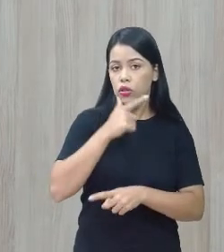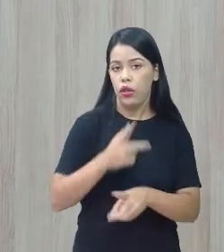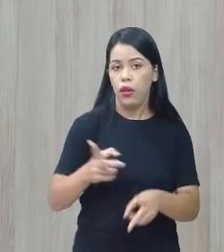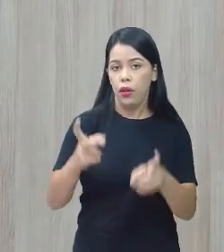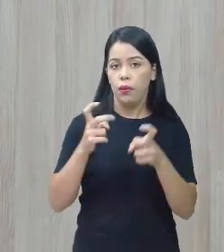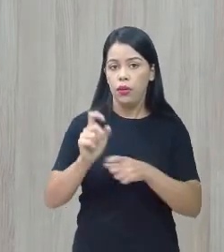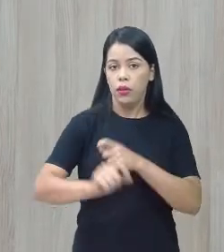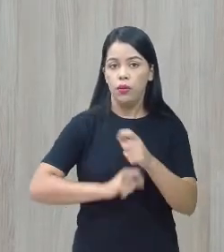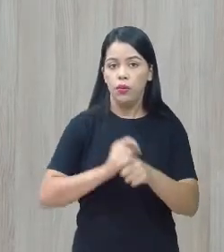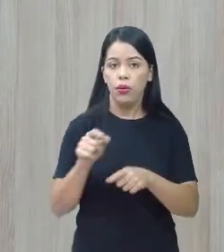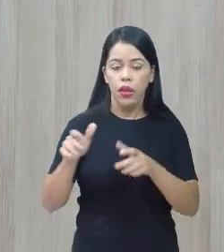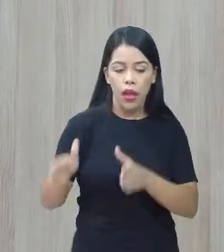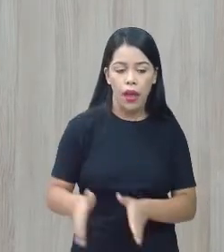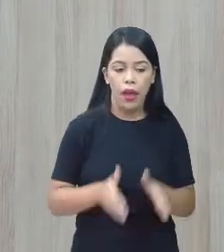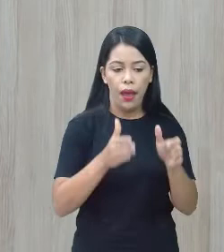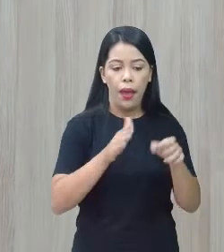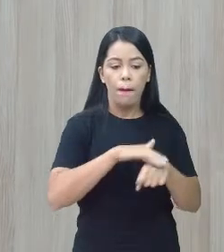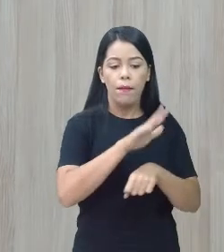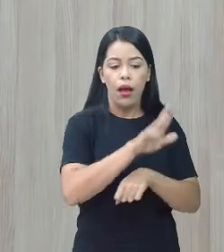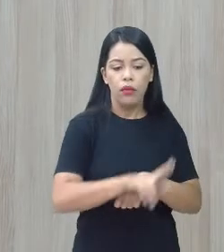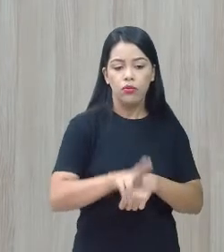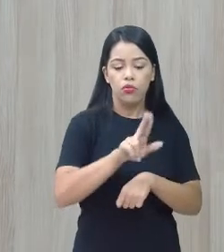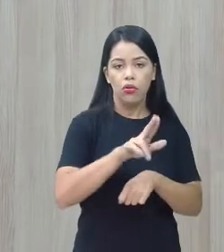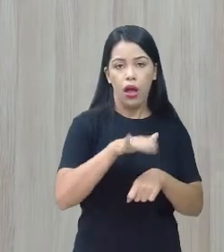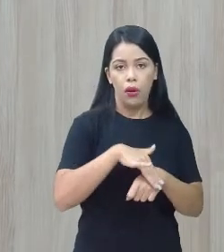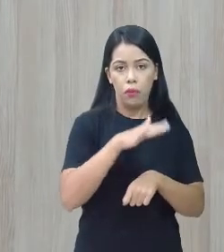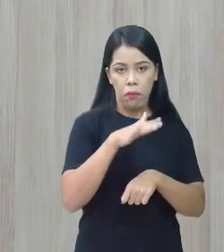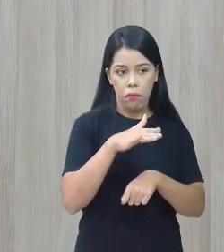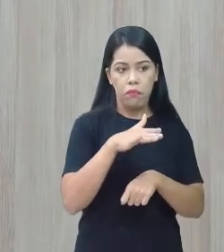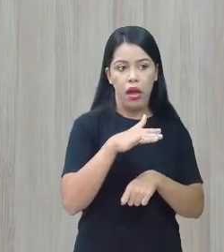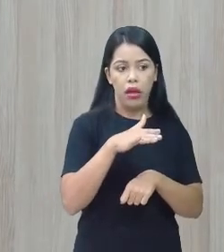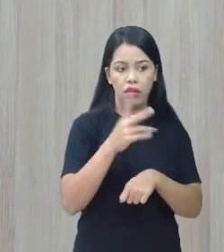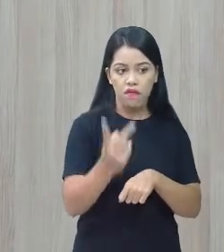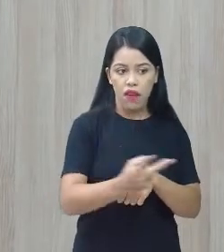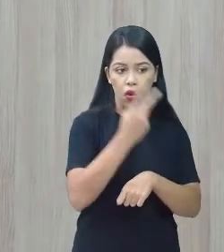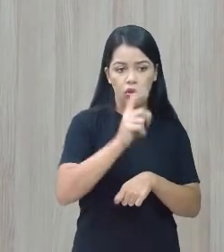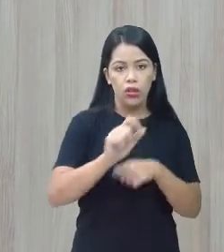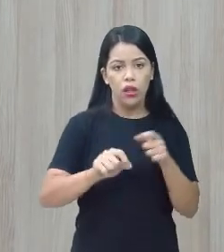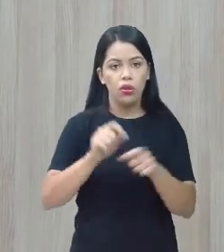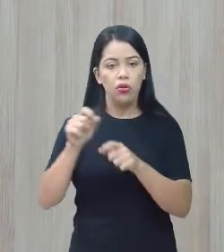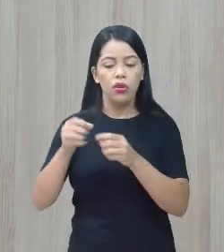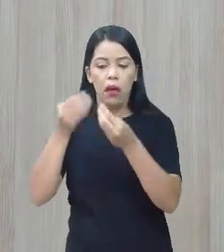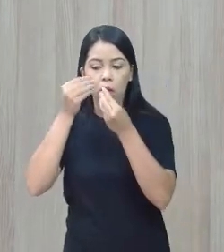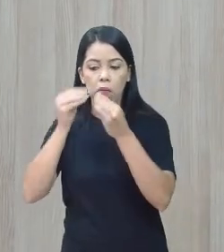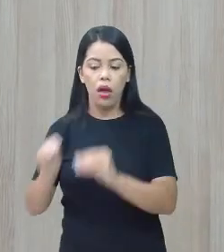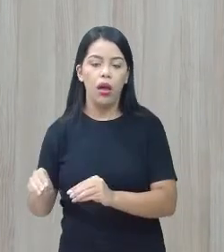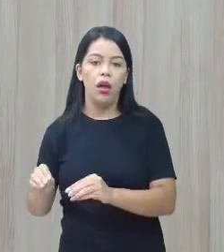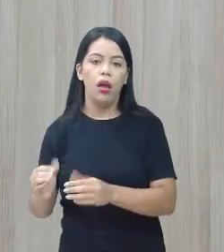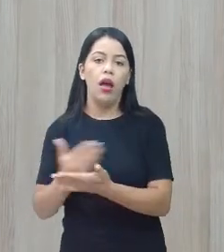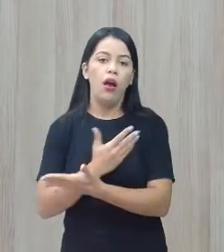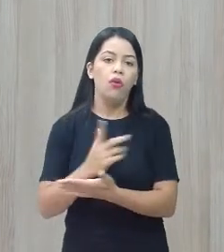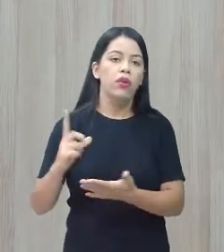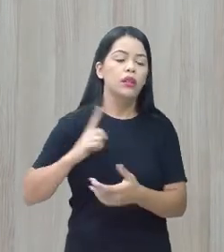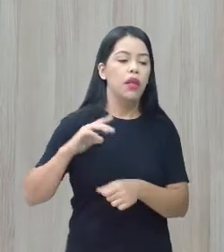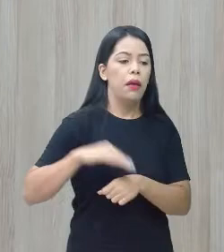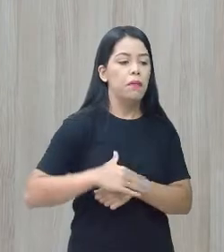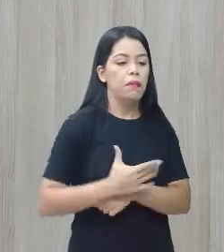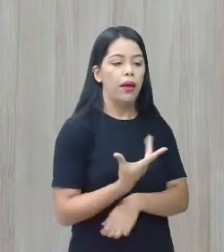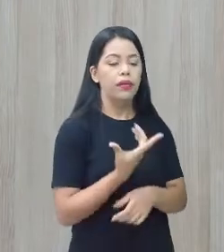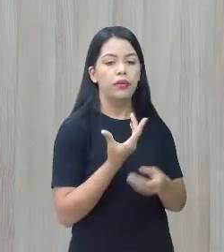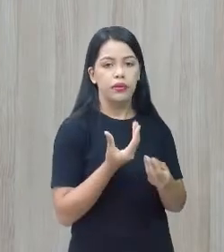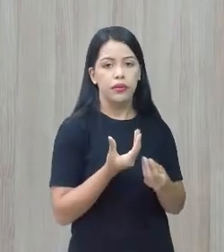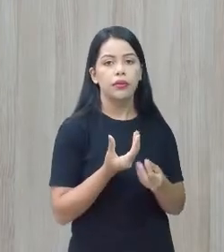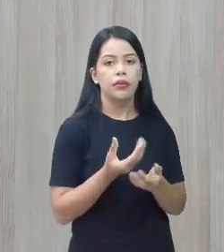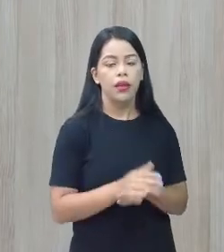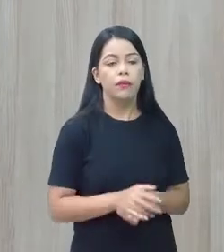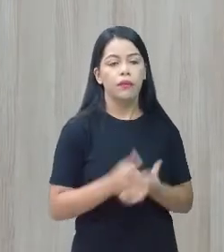mais prestigiado e o que é menos prestigiado. As variações também, algumas têm mais status, outras têm menos status. Então,